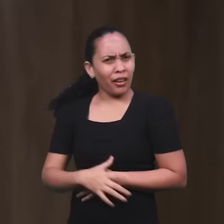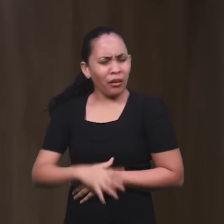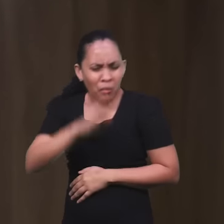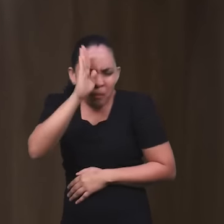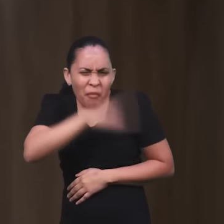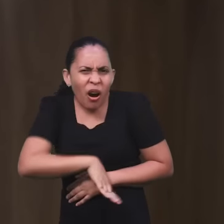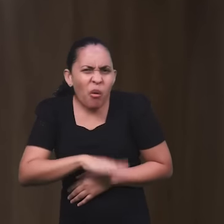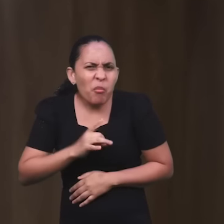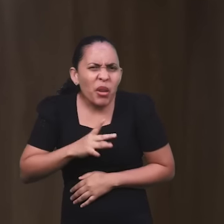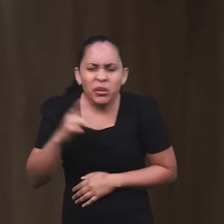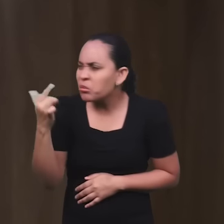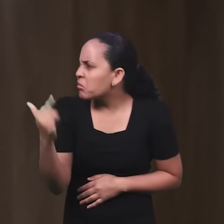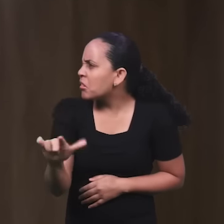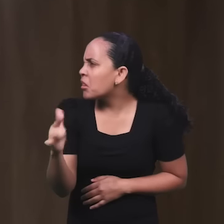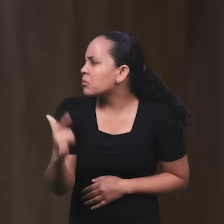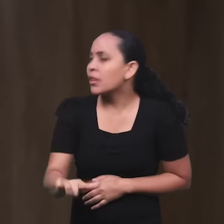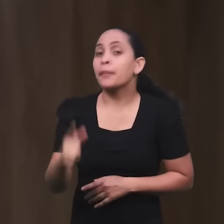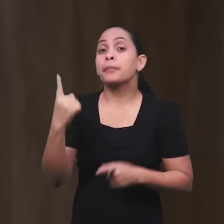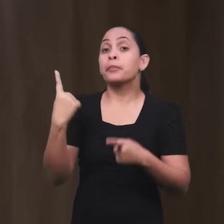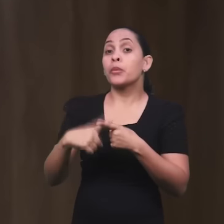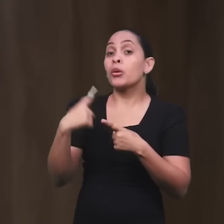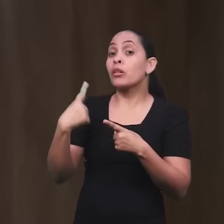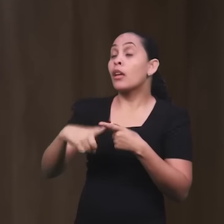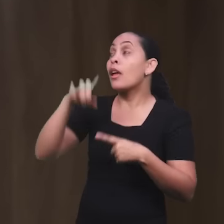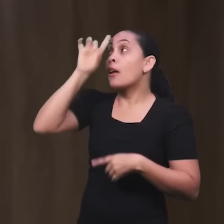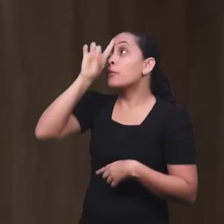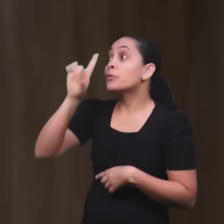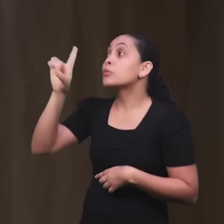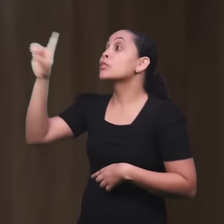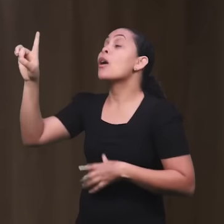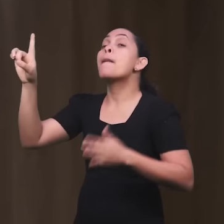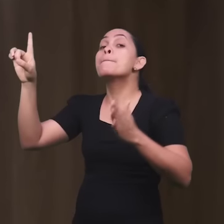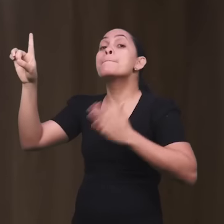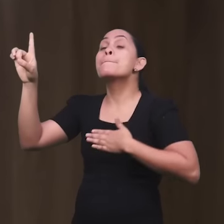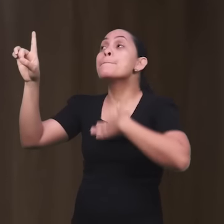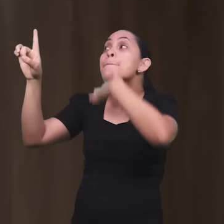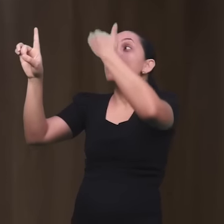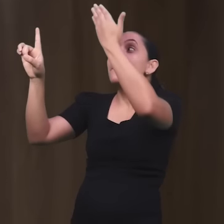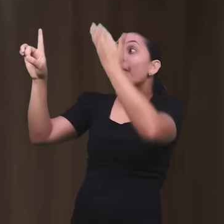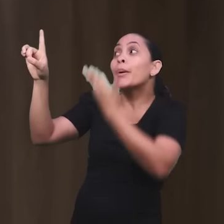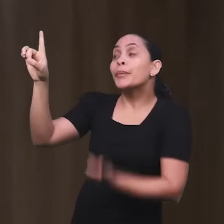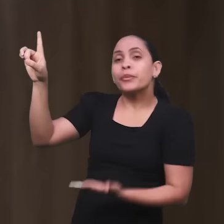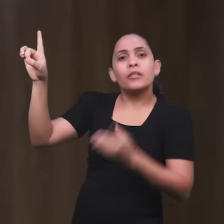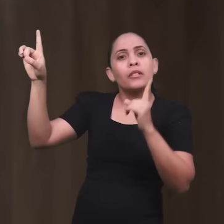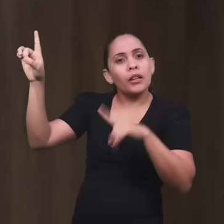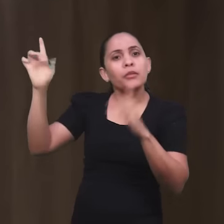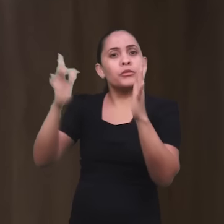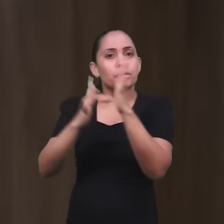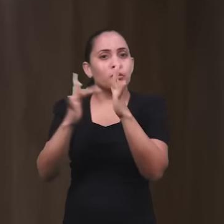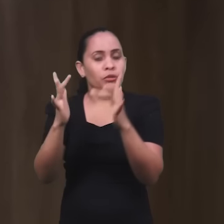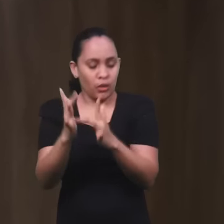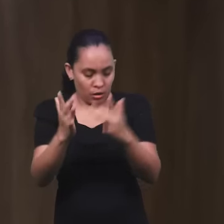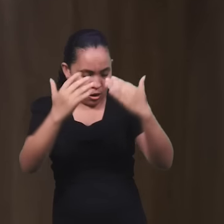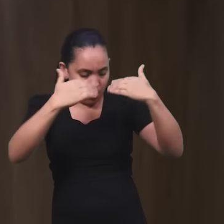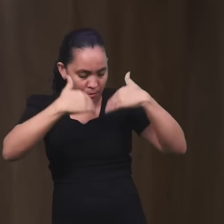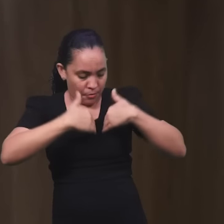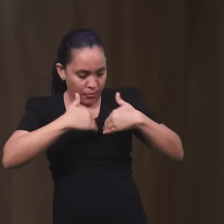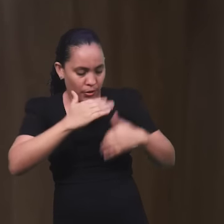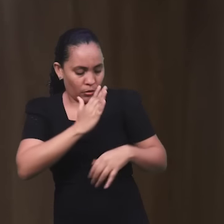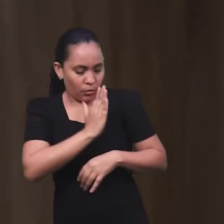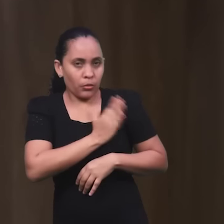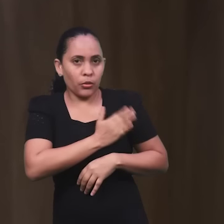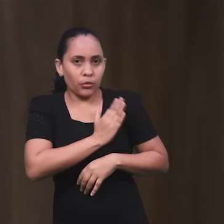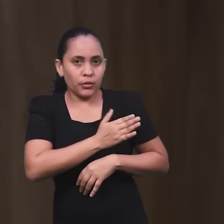algum, porque o Senhor, Ele é o meu Deus, porque Jesus habita no meu coração, porque